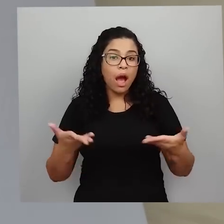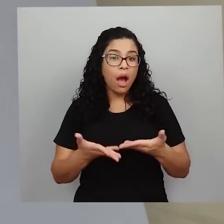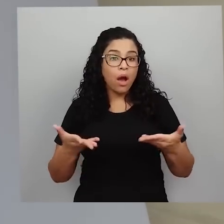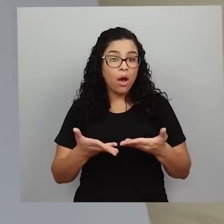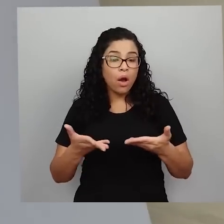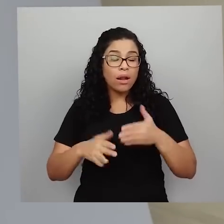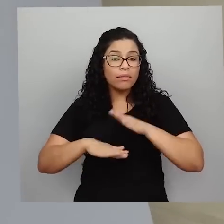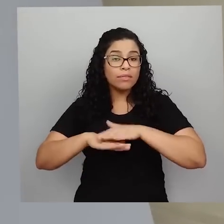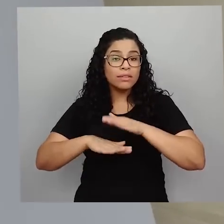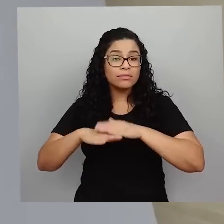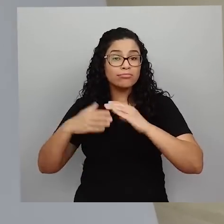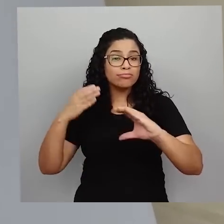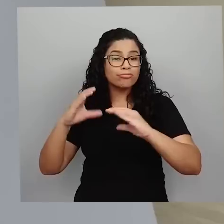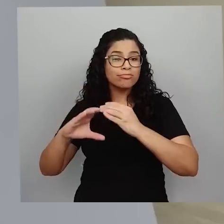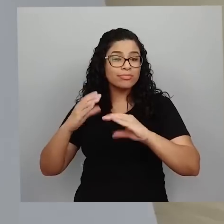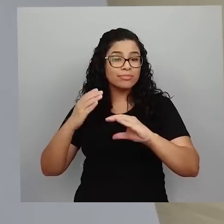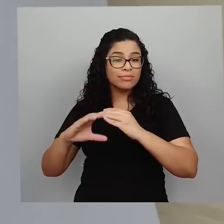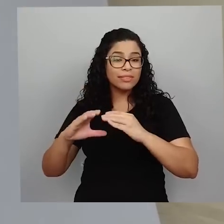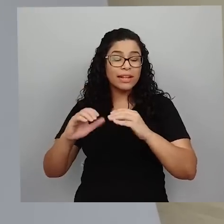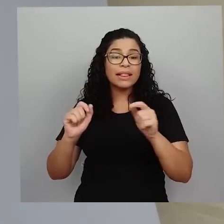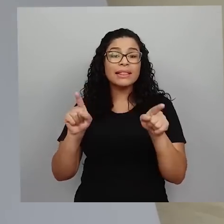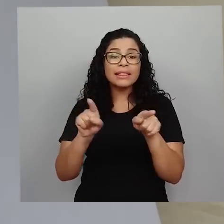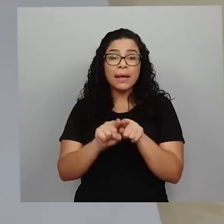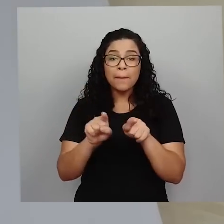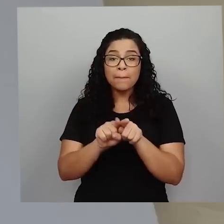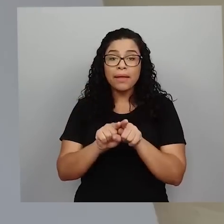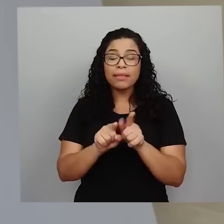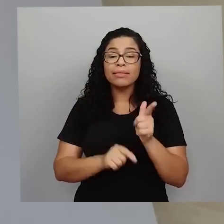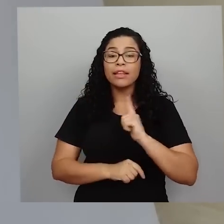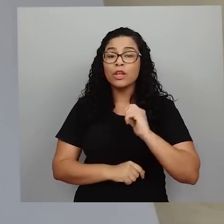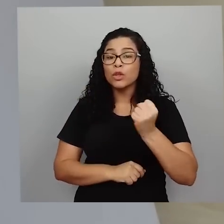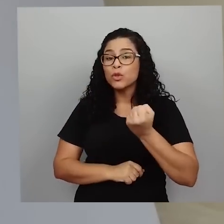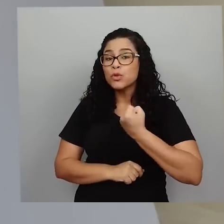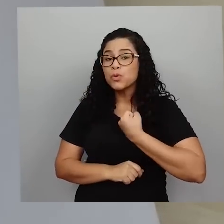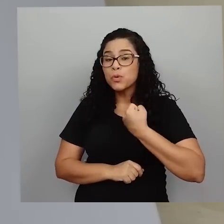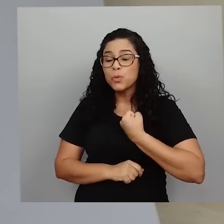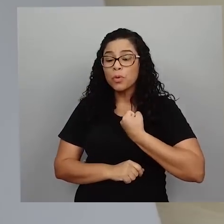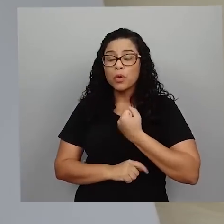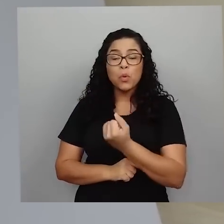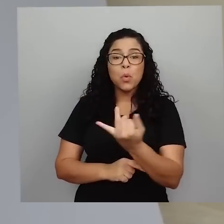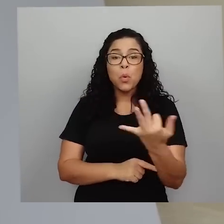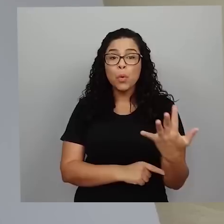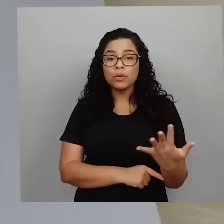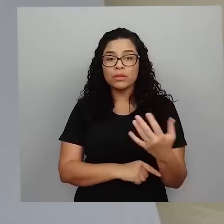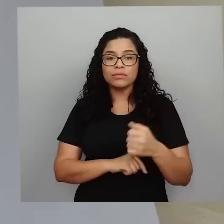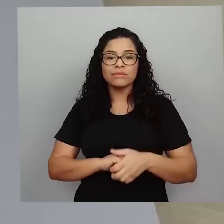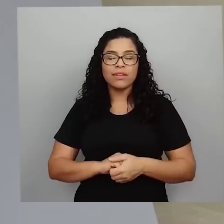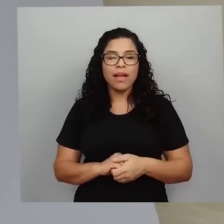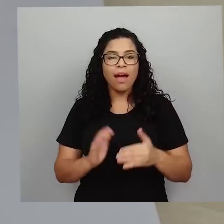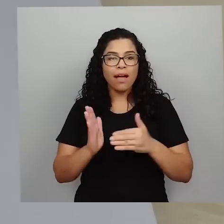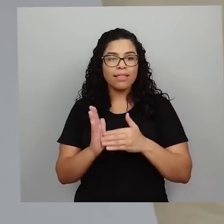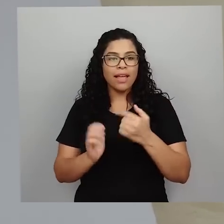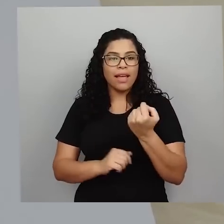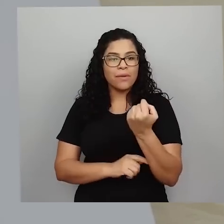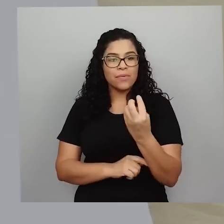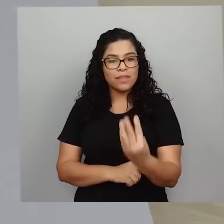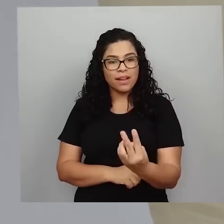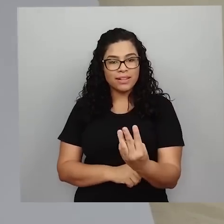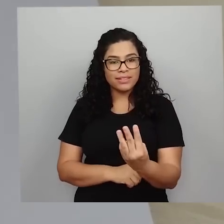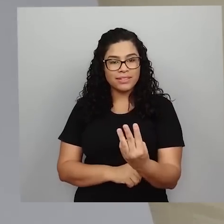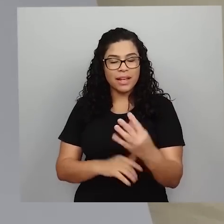vamos fazer uma parlenda que também tem números, que também tem um tipo de contagem, até o 3.